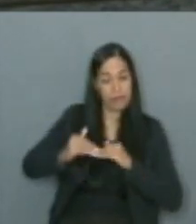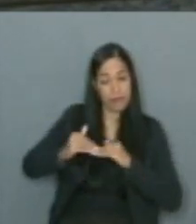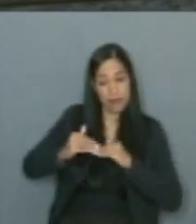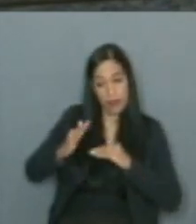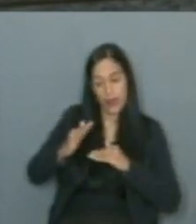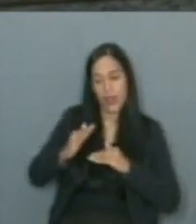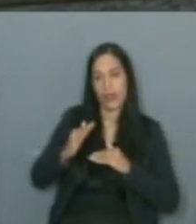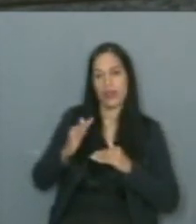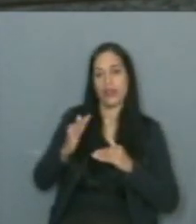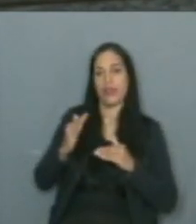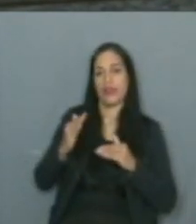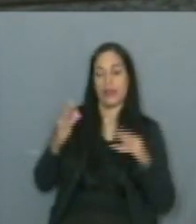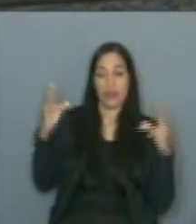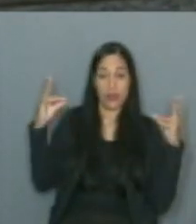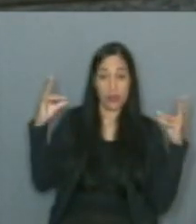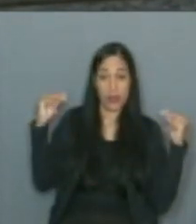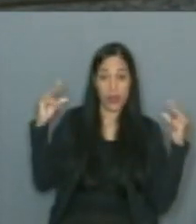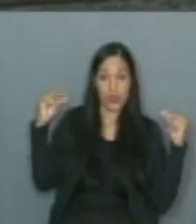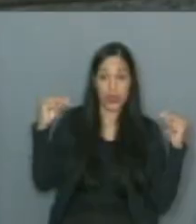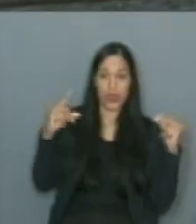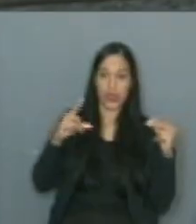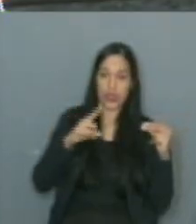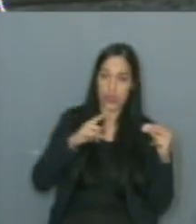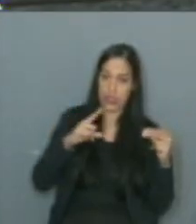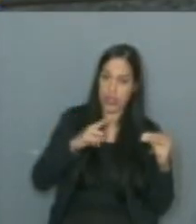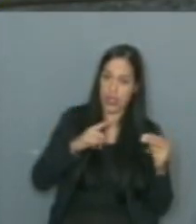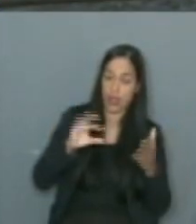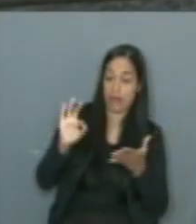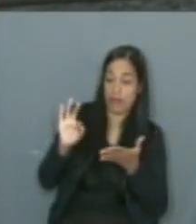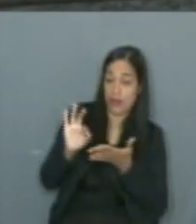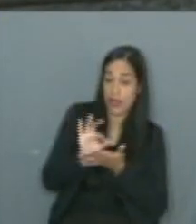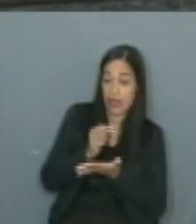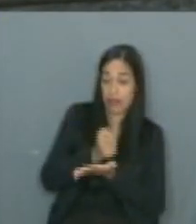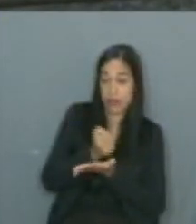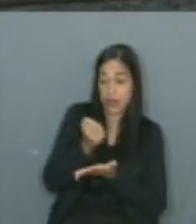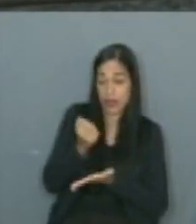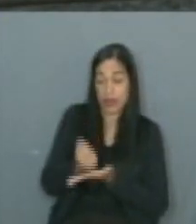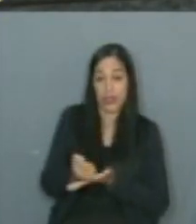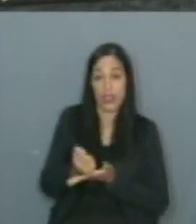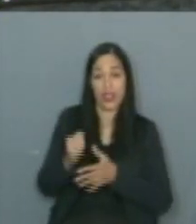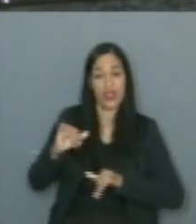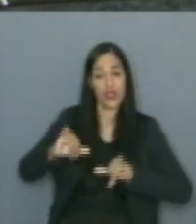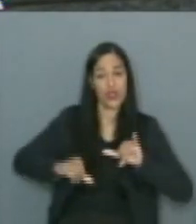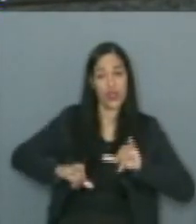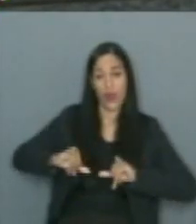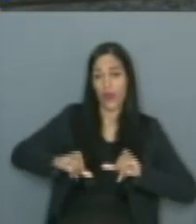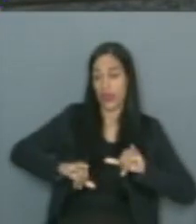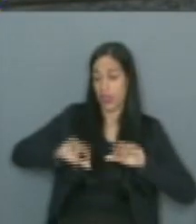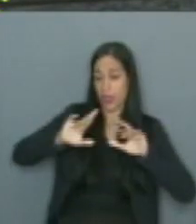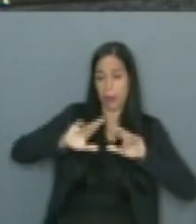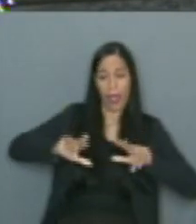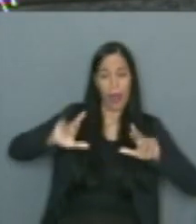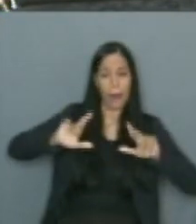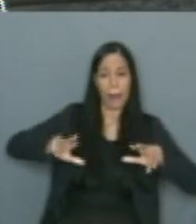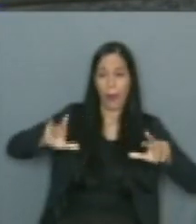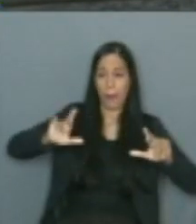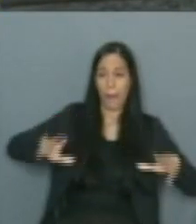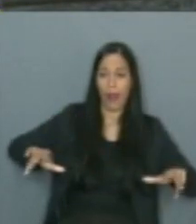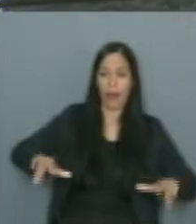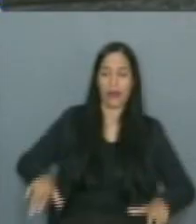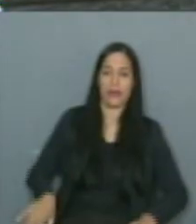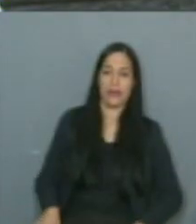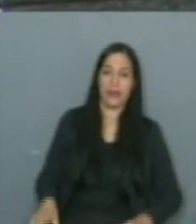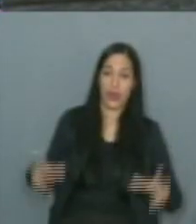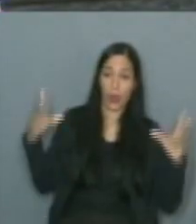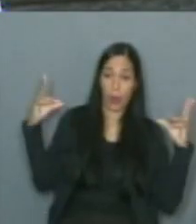que a situação dos motoristas que têm carteira assinada. Sofredoras em diversos aspectos. Porque o